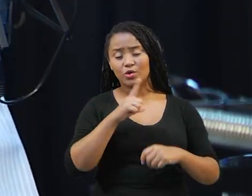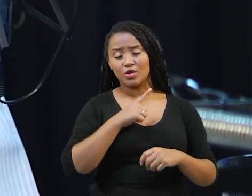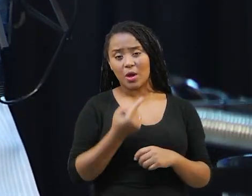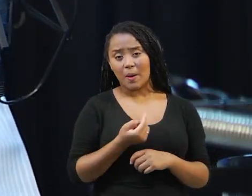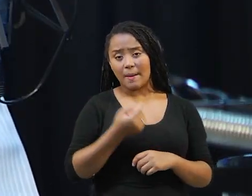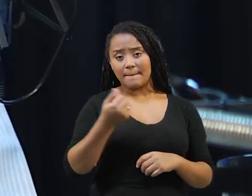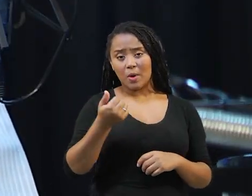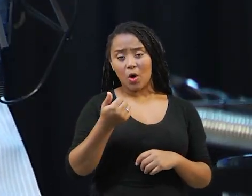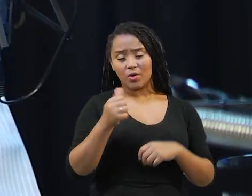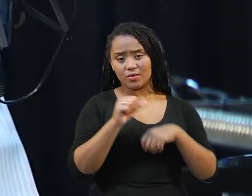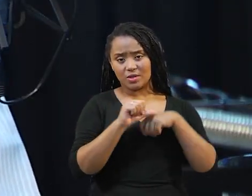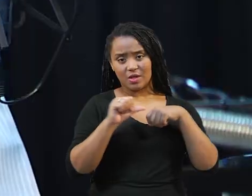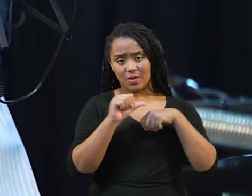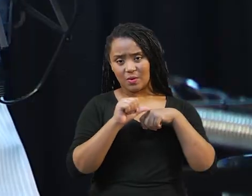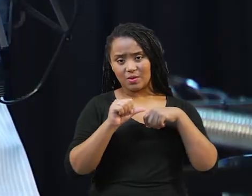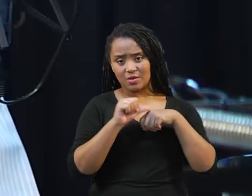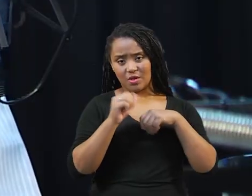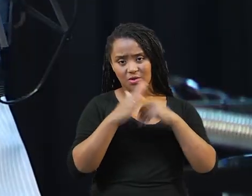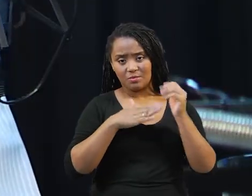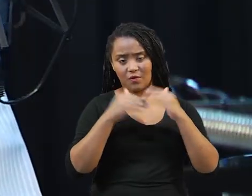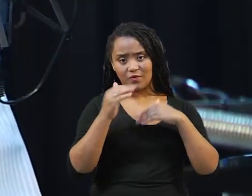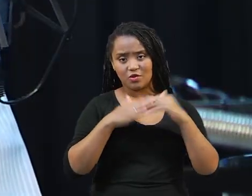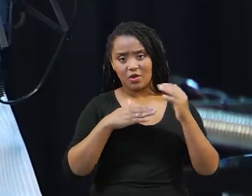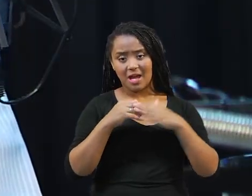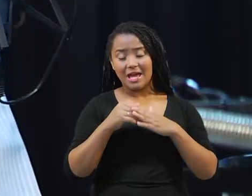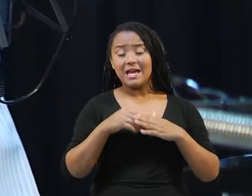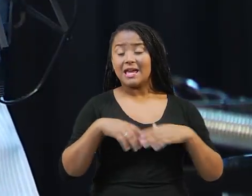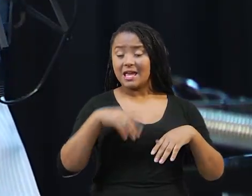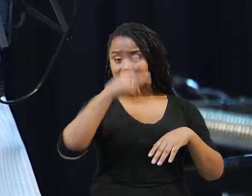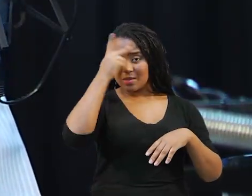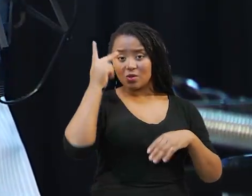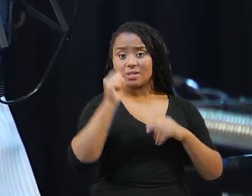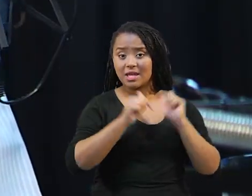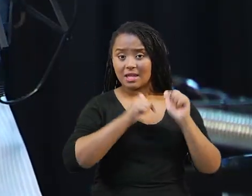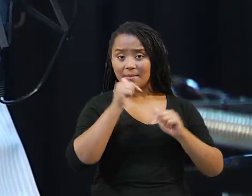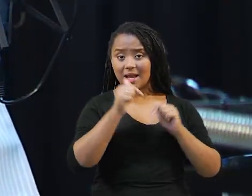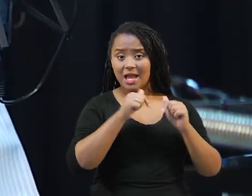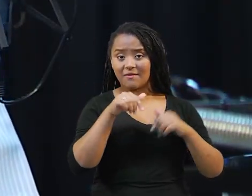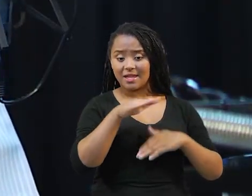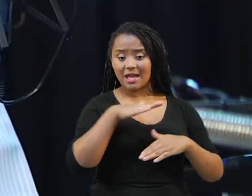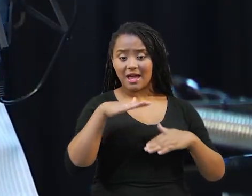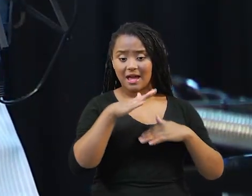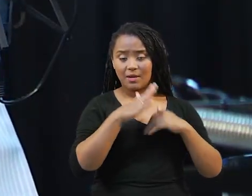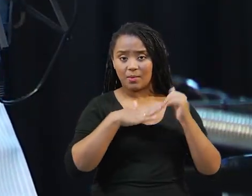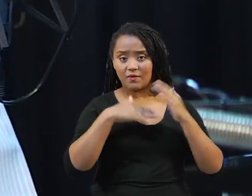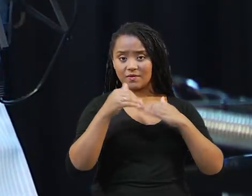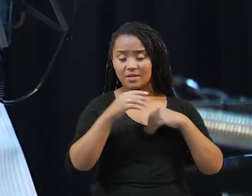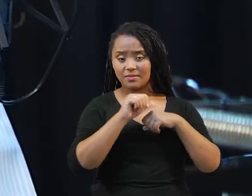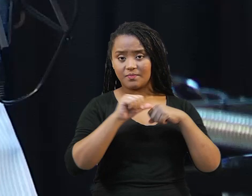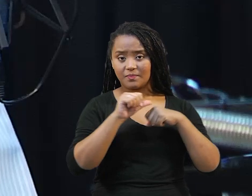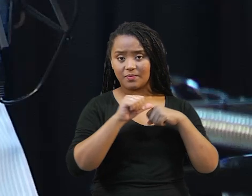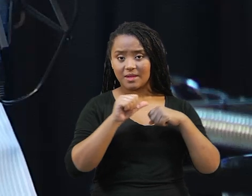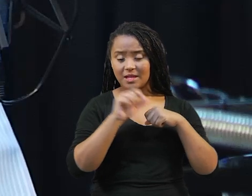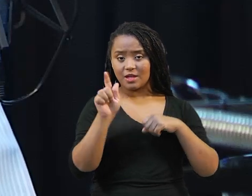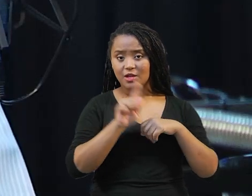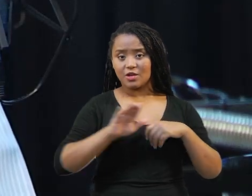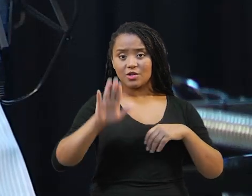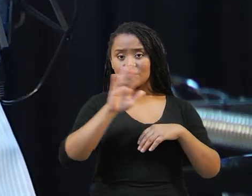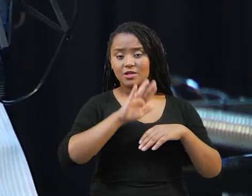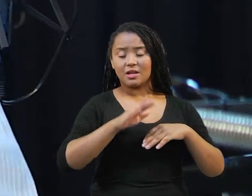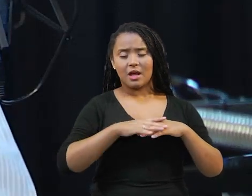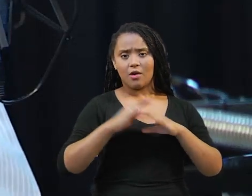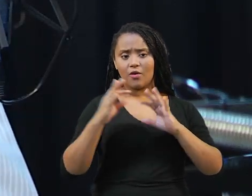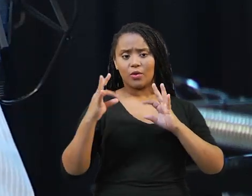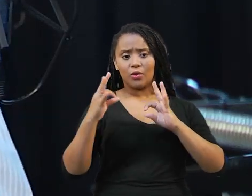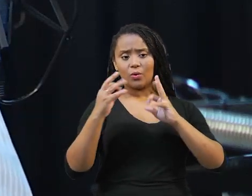os cirurgiões todos gerais operavam de tudo, eu vi na parte oncológica uma linha também, porque a oncologia ela opera praticamente tudo